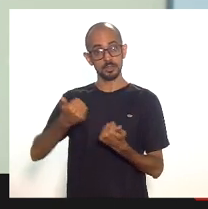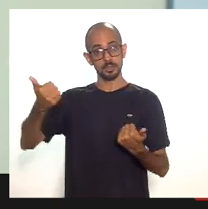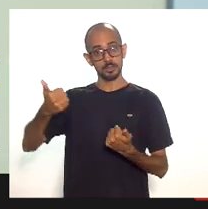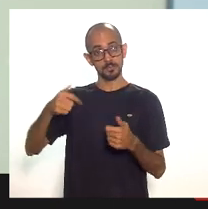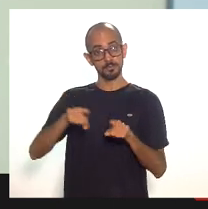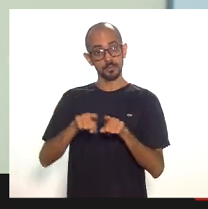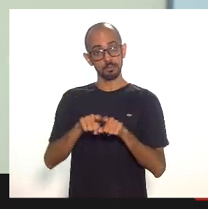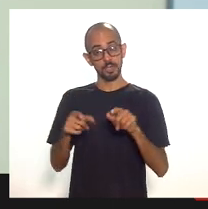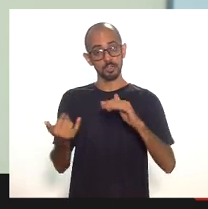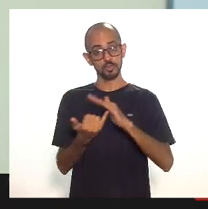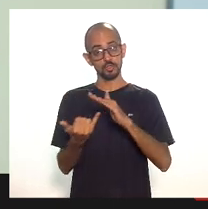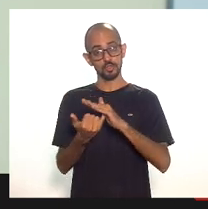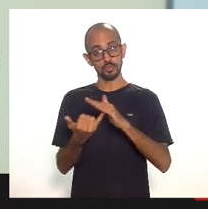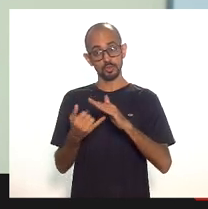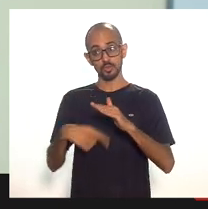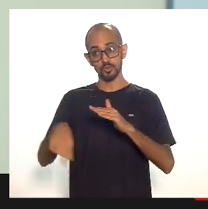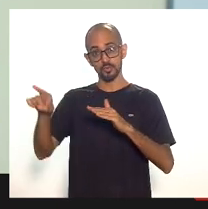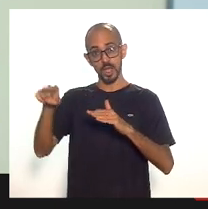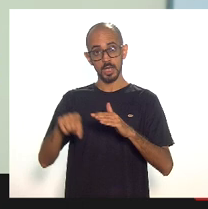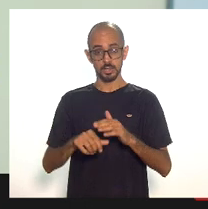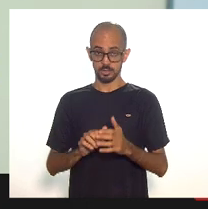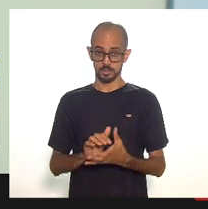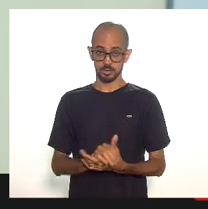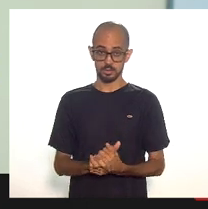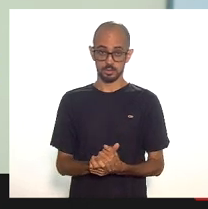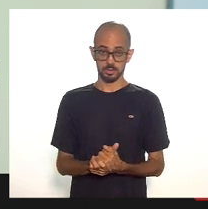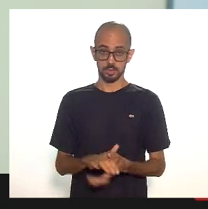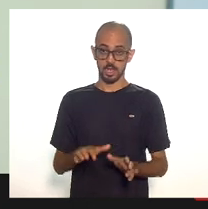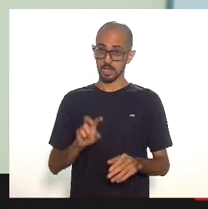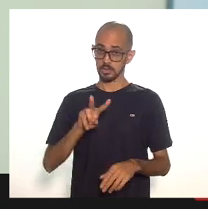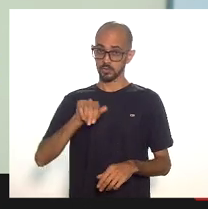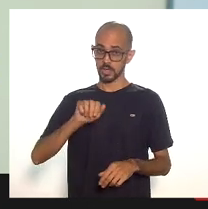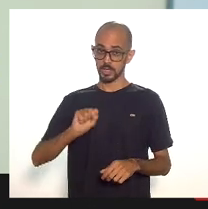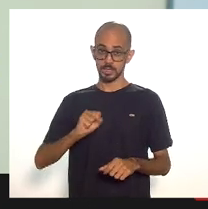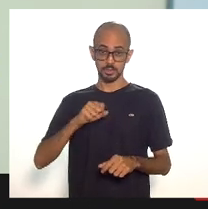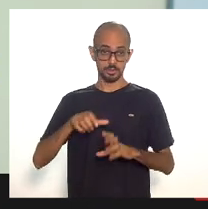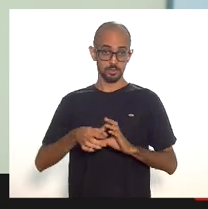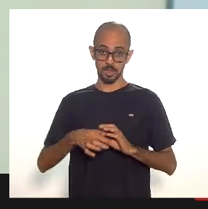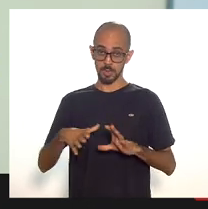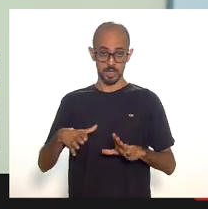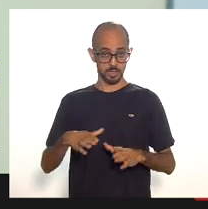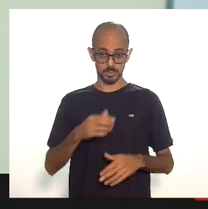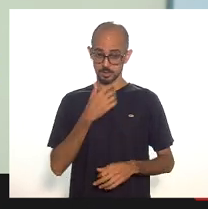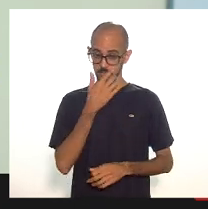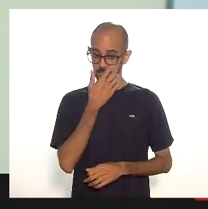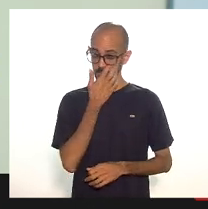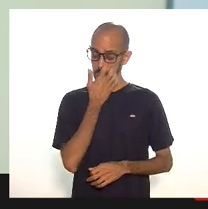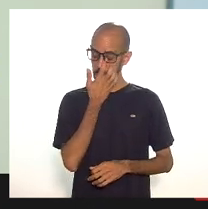institutos. As vagas estão abertas.